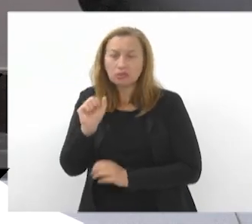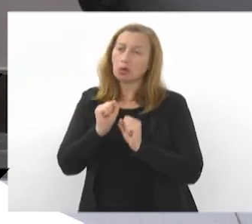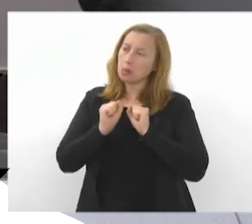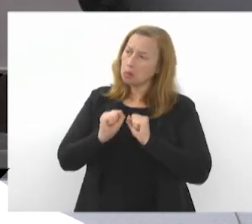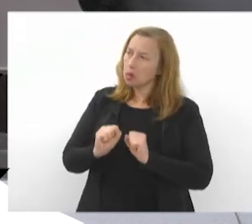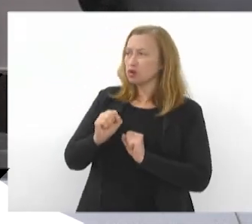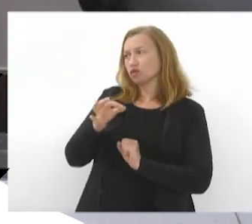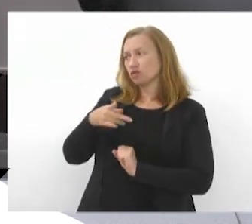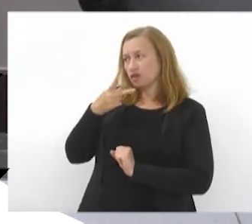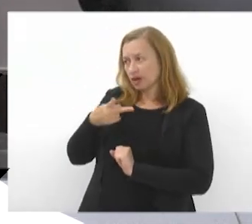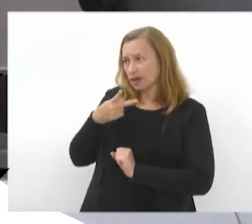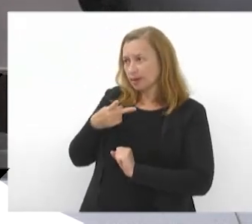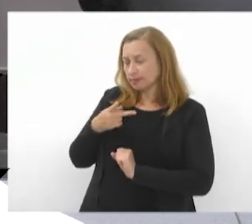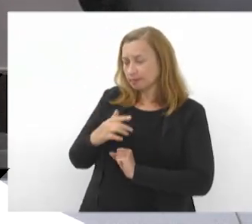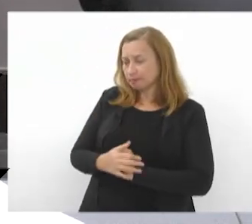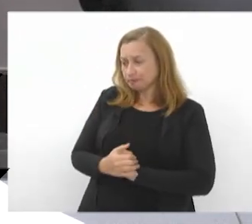admitir